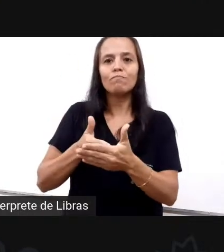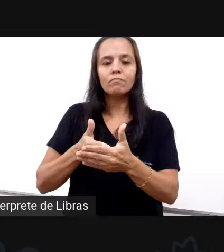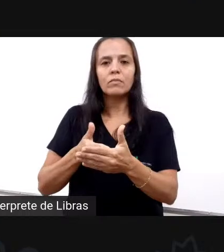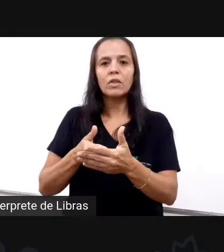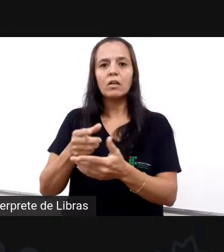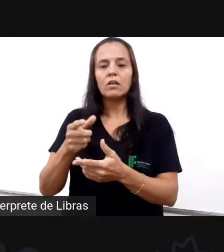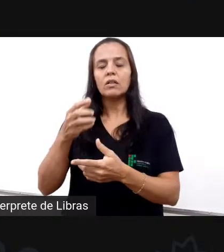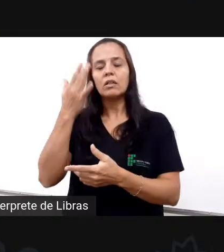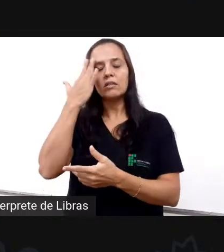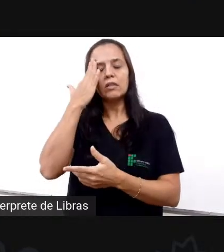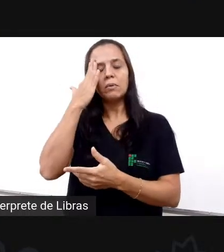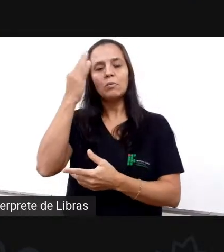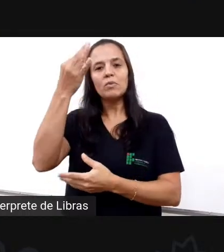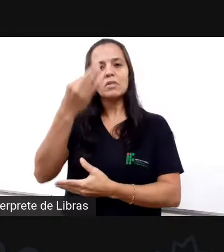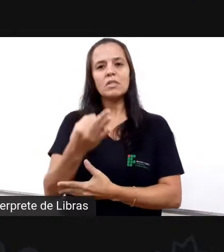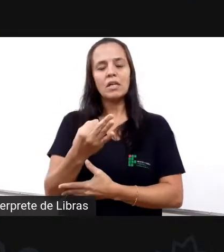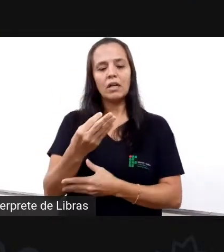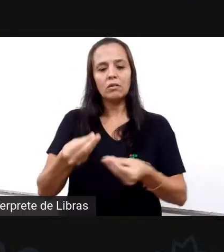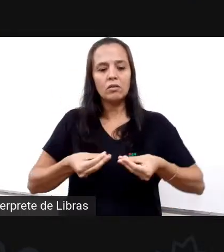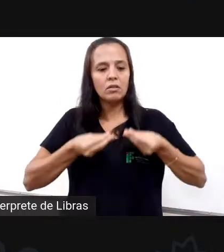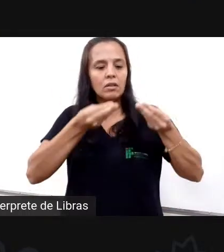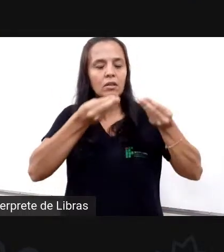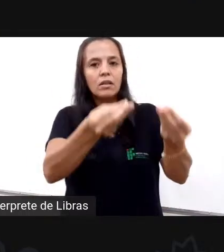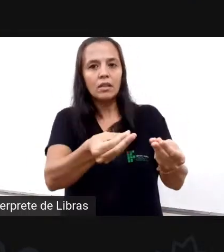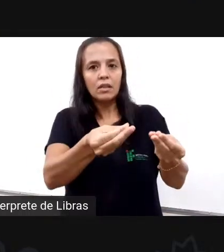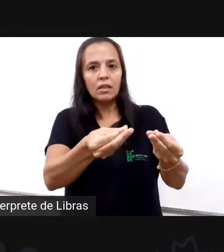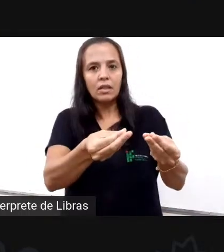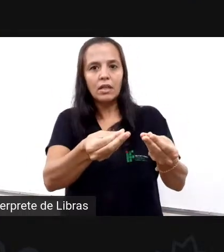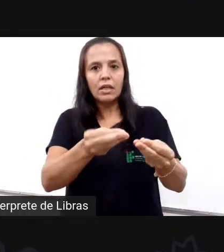de que hoje entregamos para a sociedade